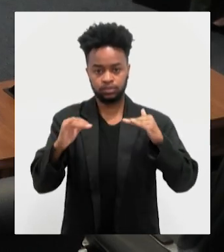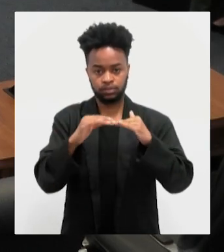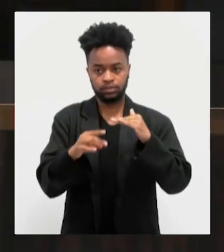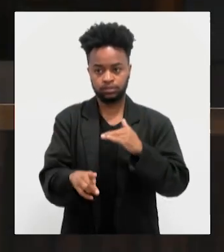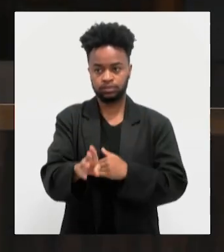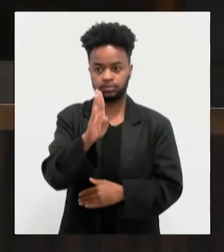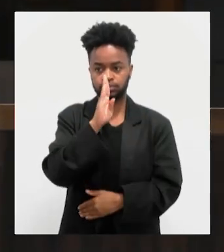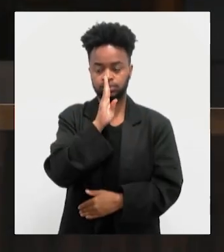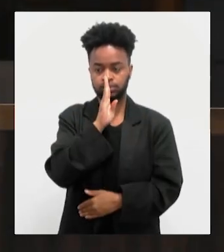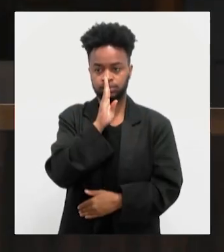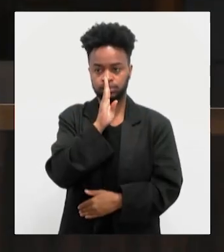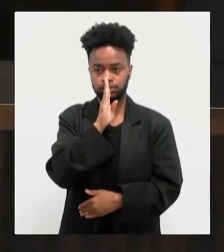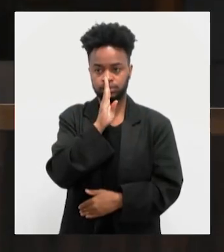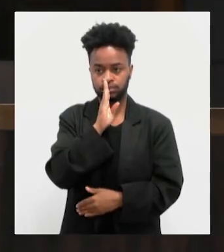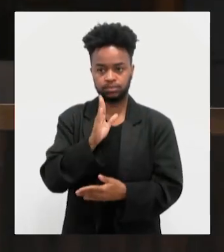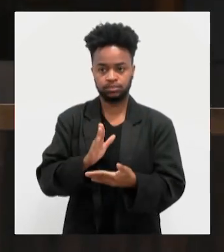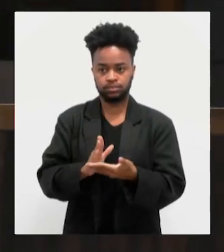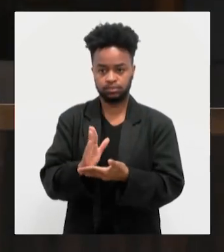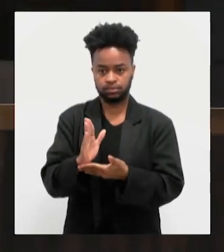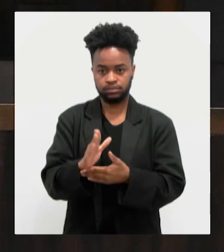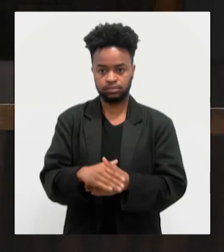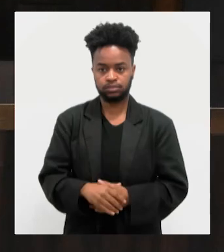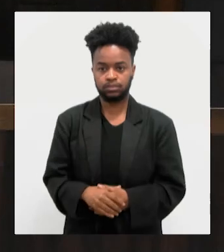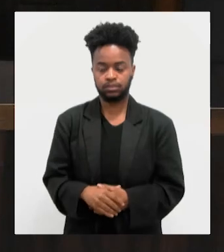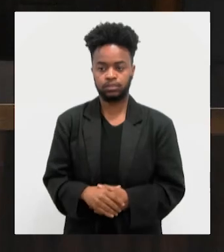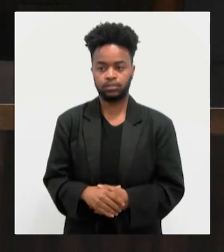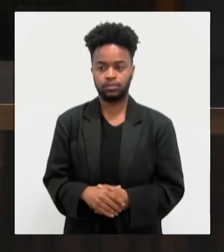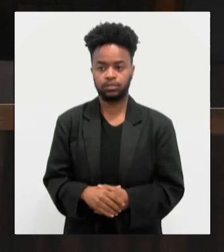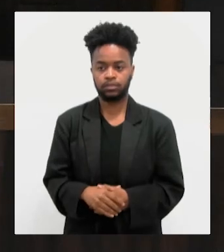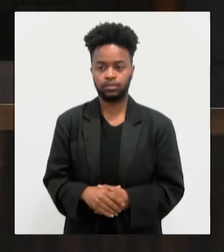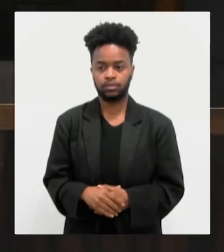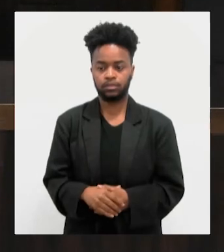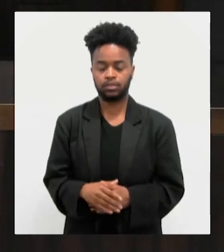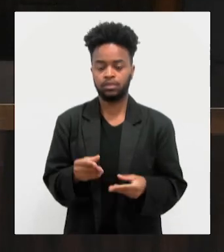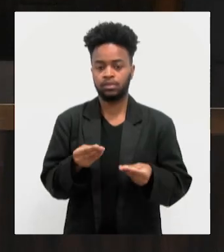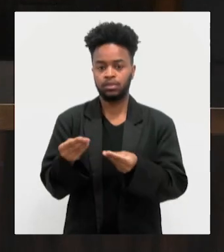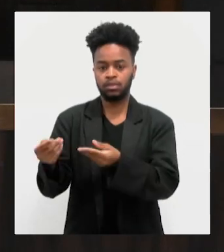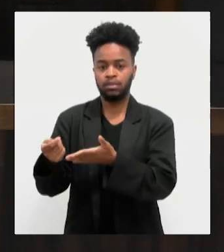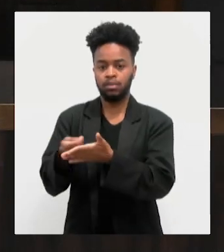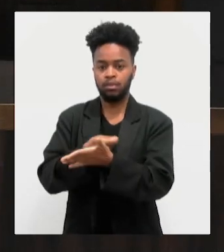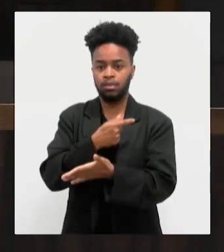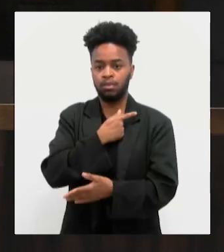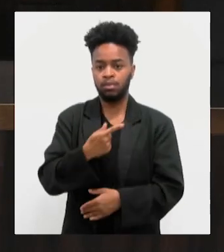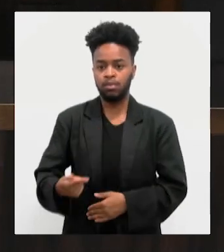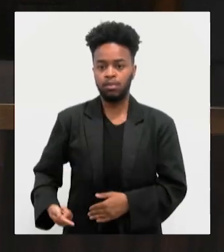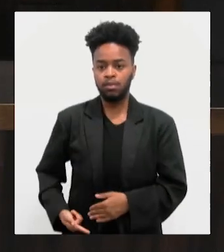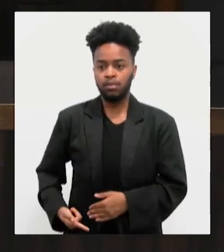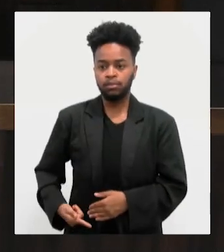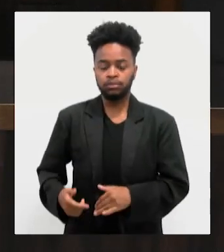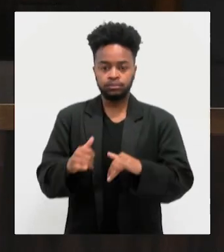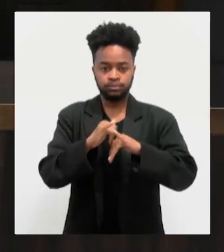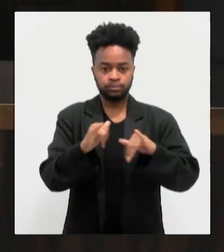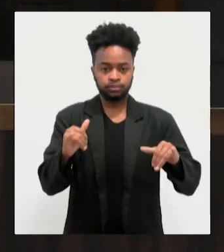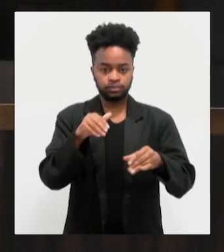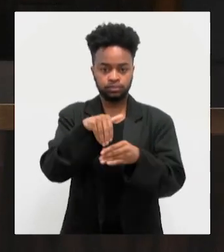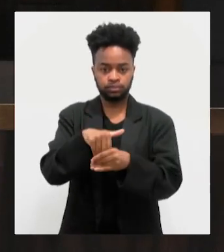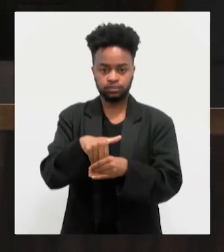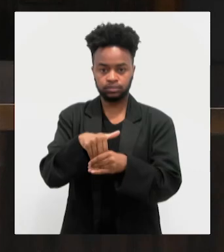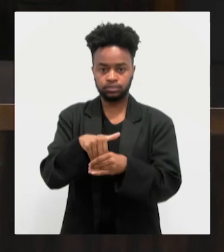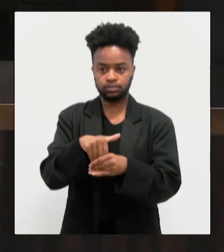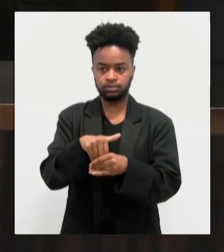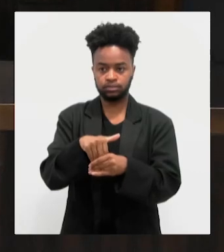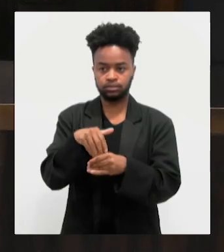aprovam, permaneça como estão. Aprovado. Vai a autógrafo. Para a declaração... Para a declaração da